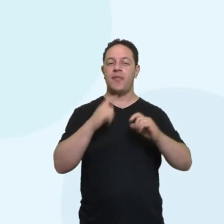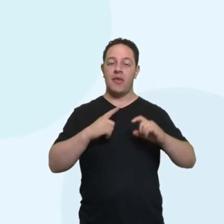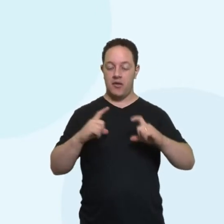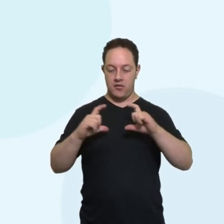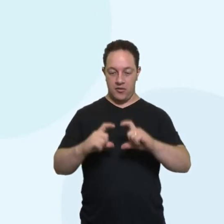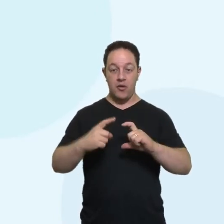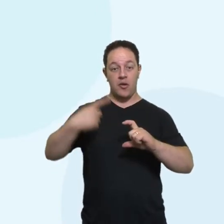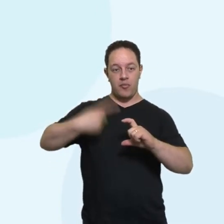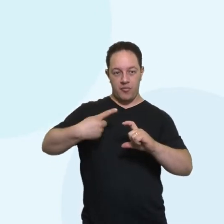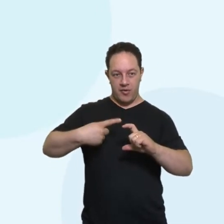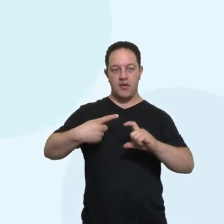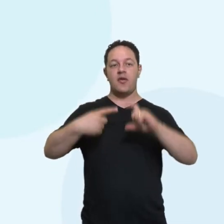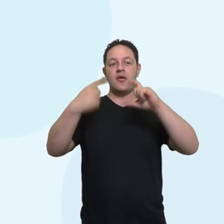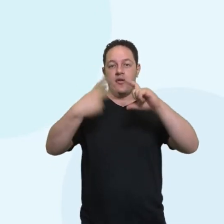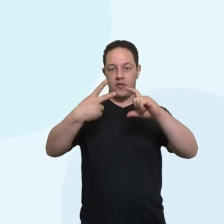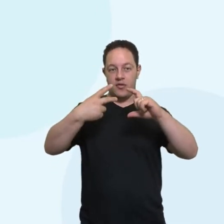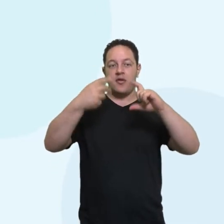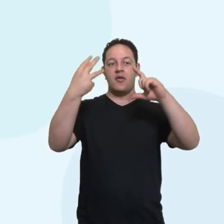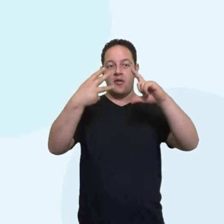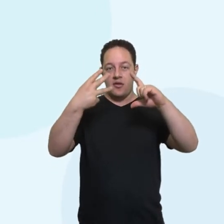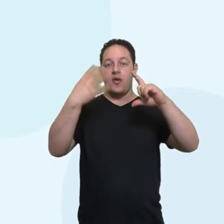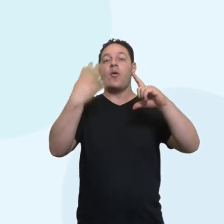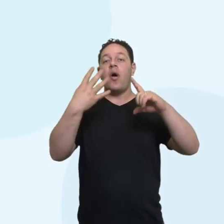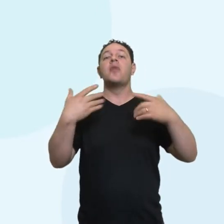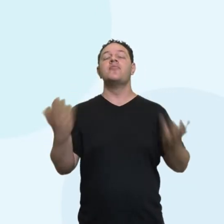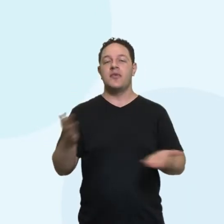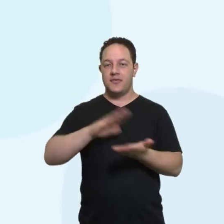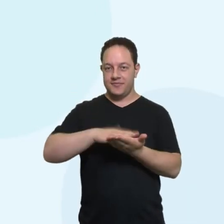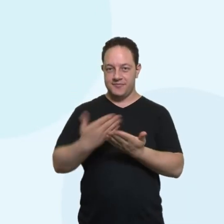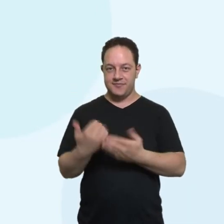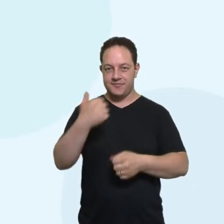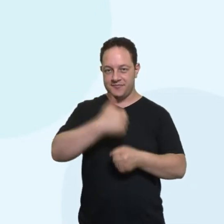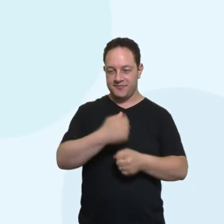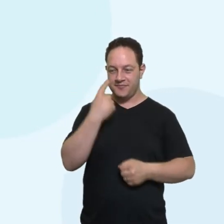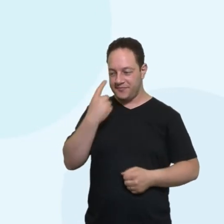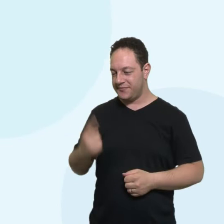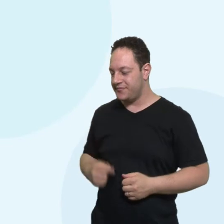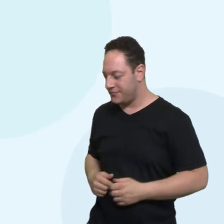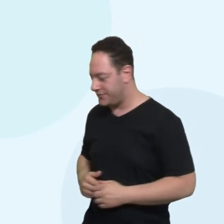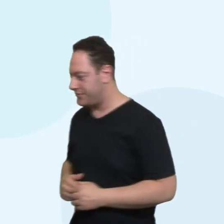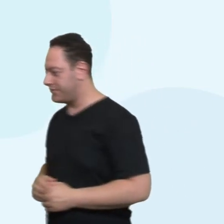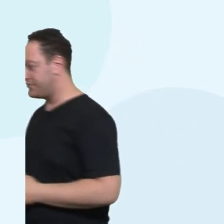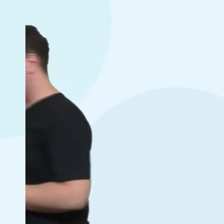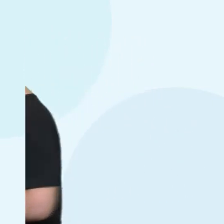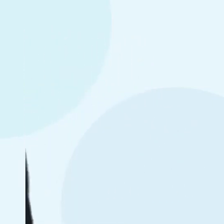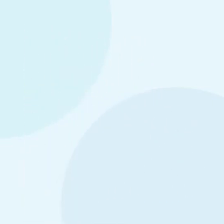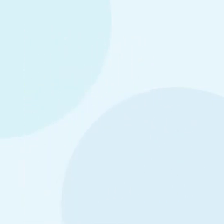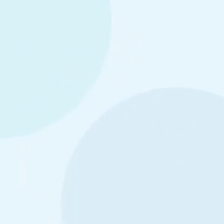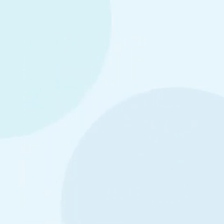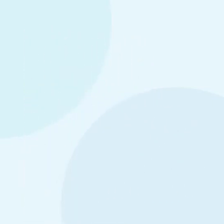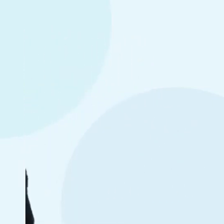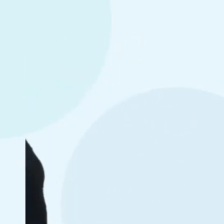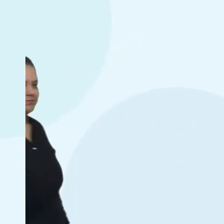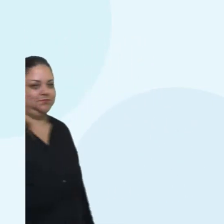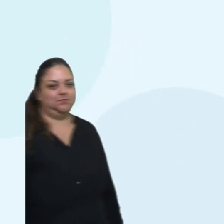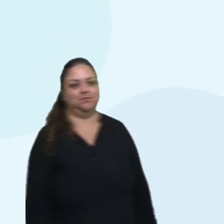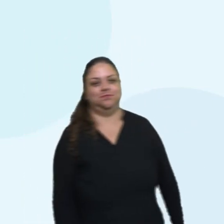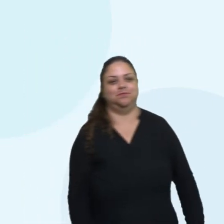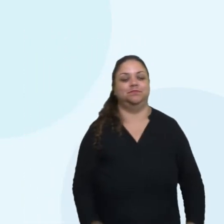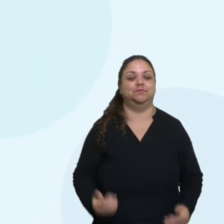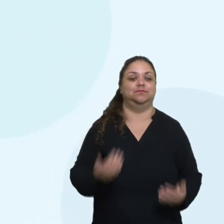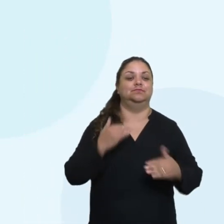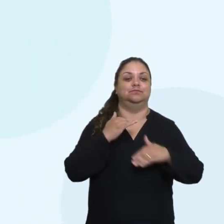primeiro bimestre 2º 3º e 4º é progressão é um ritmo o ritmo continua no ar tá um